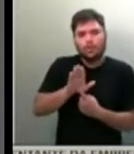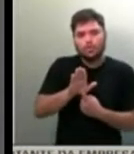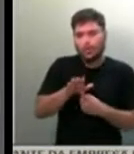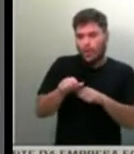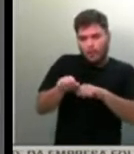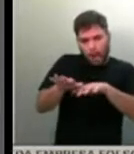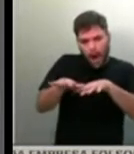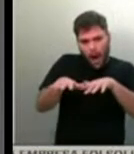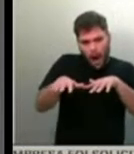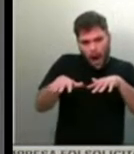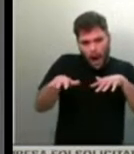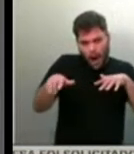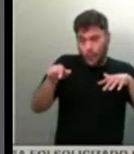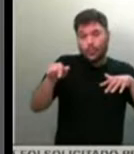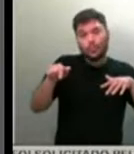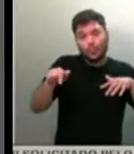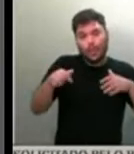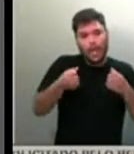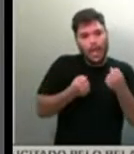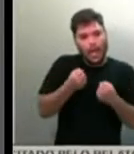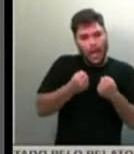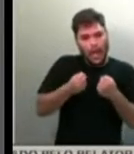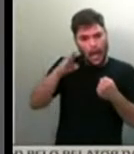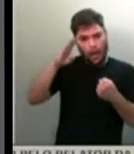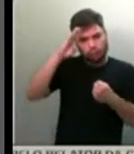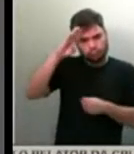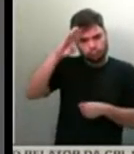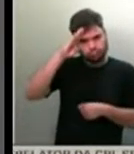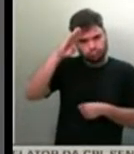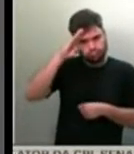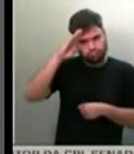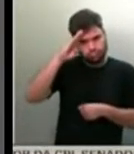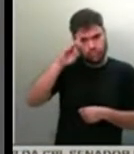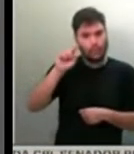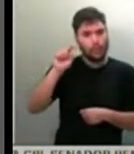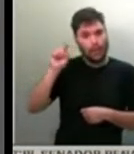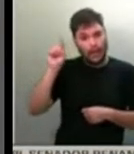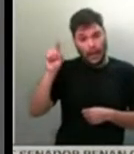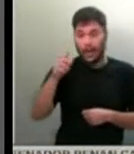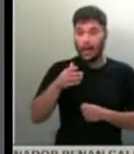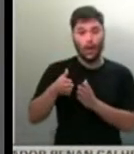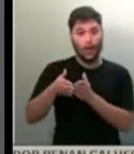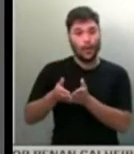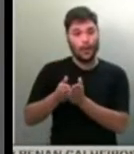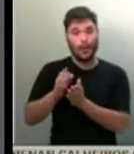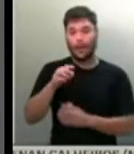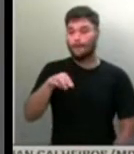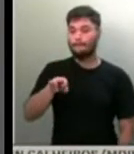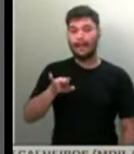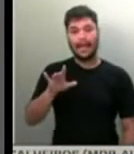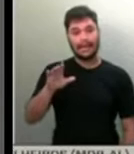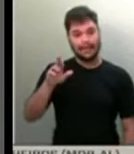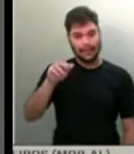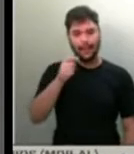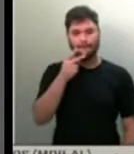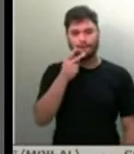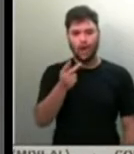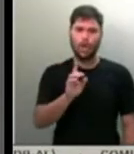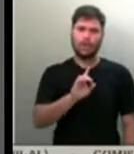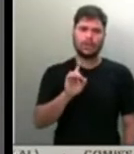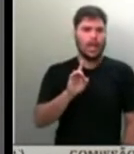tanques pela esplanada dos ministérios, que a Marinha justificou como uma forma de convidar